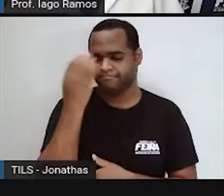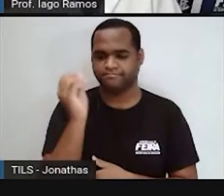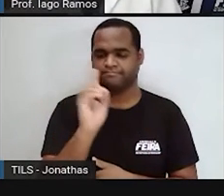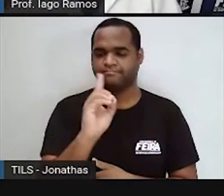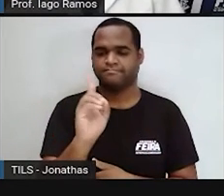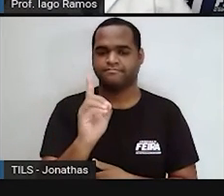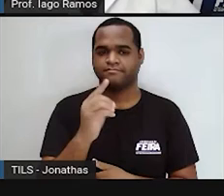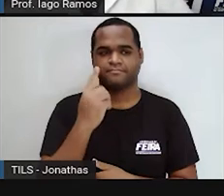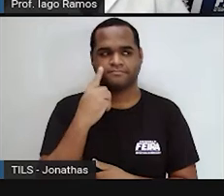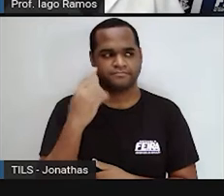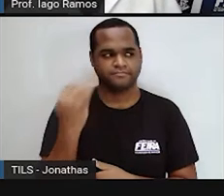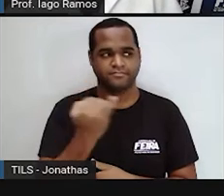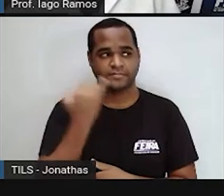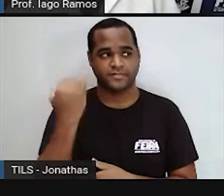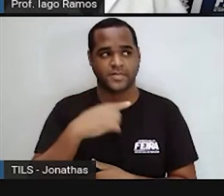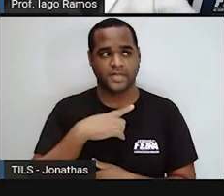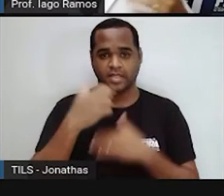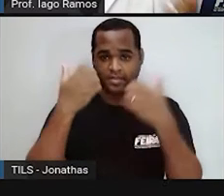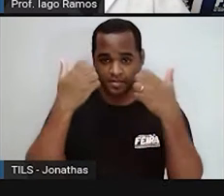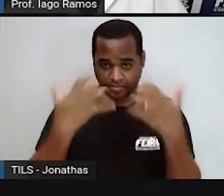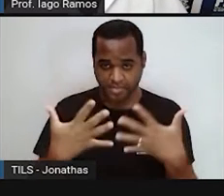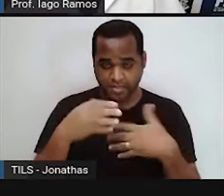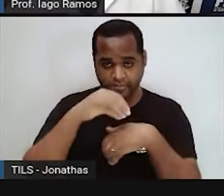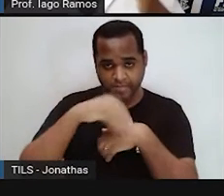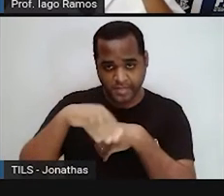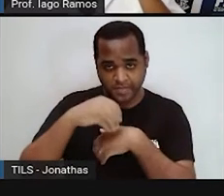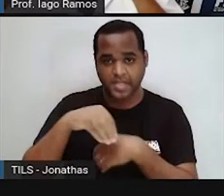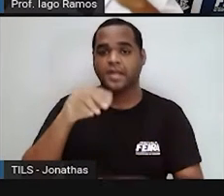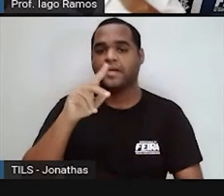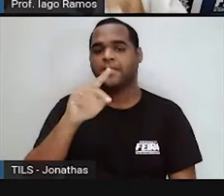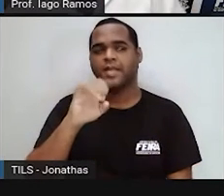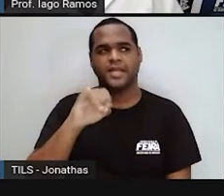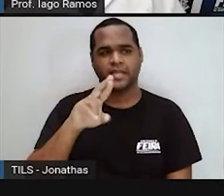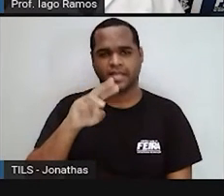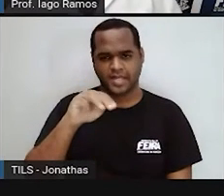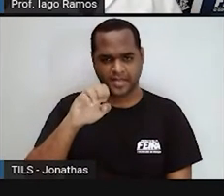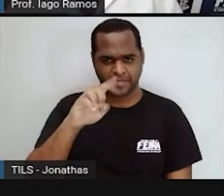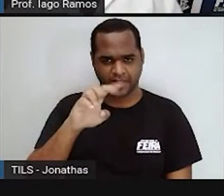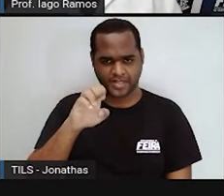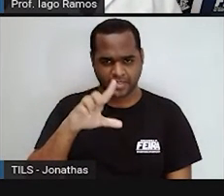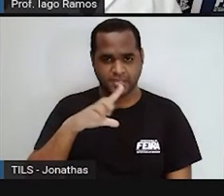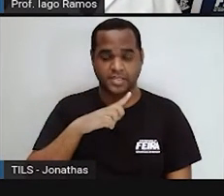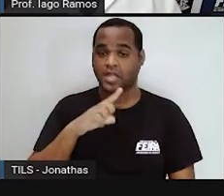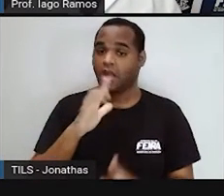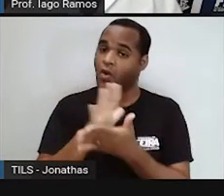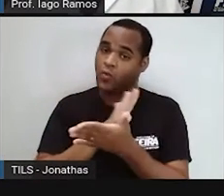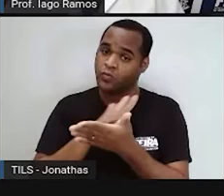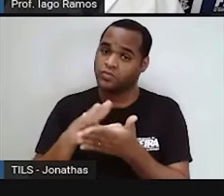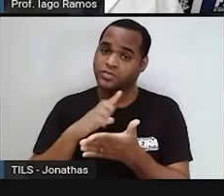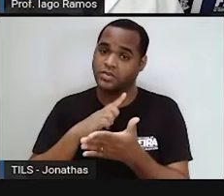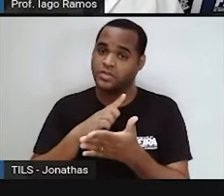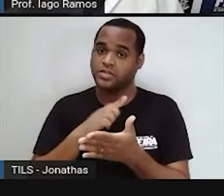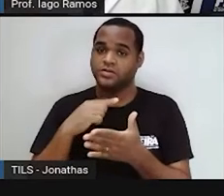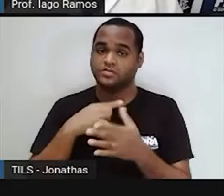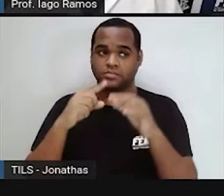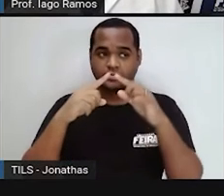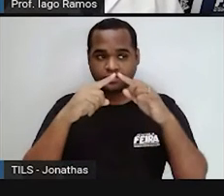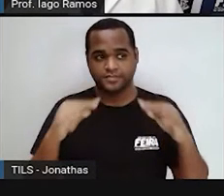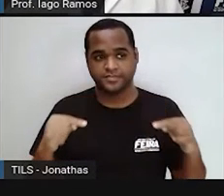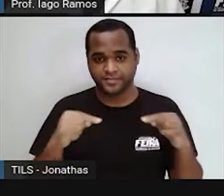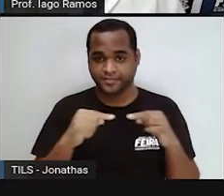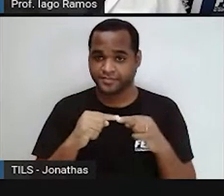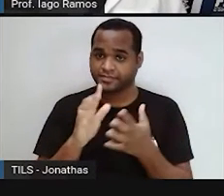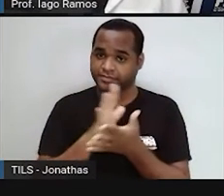esquecer né de uma vez por todas pirâmide são aqueles poliedros e tem triângulos como